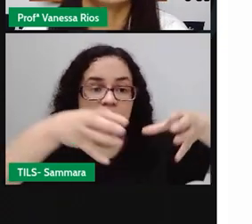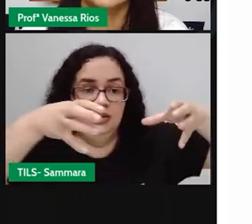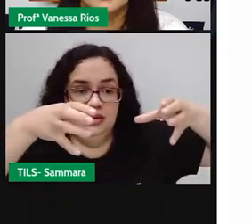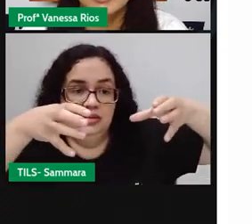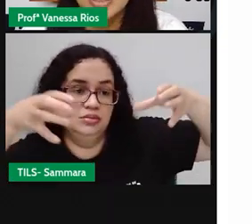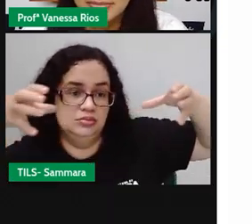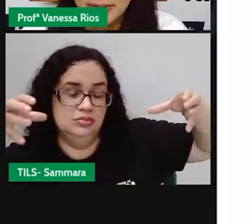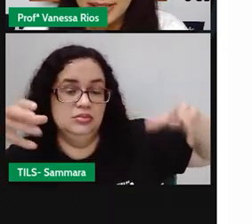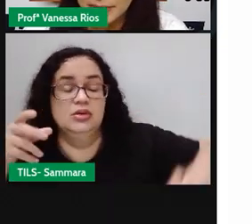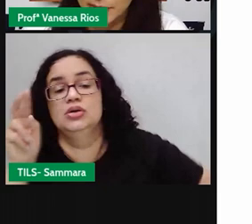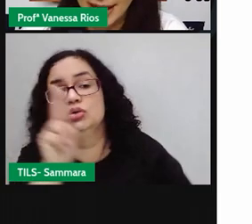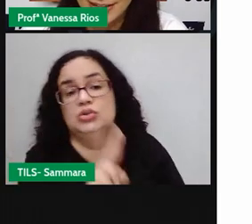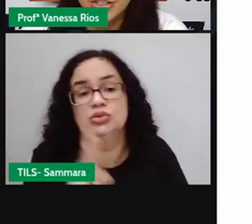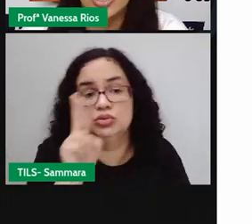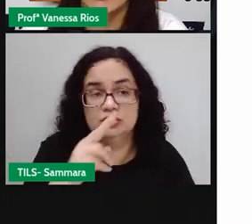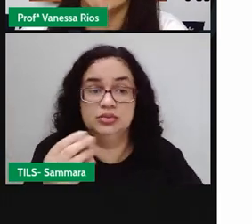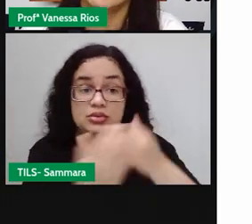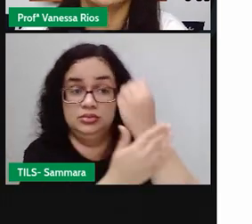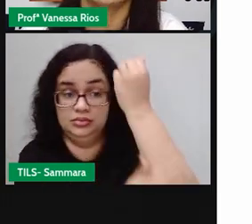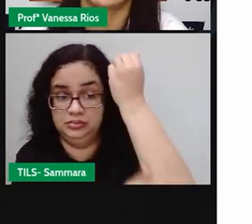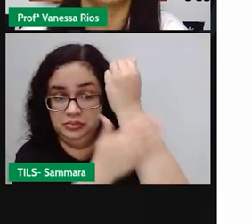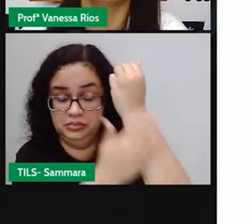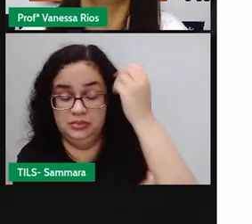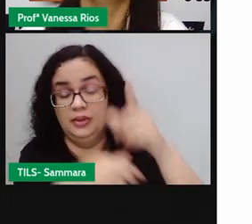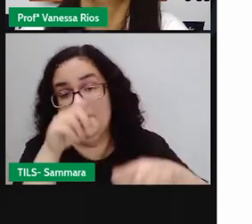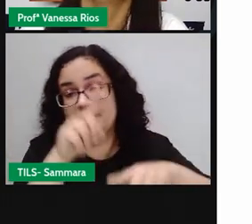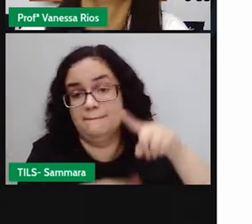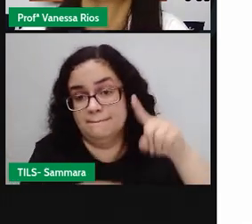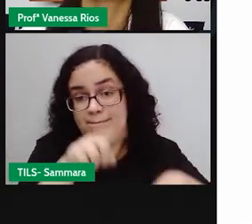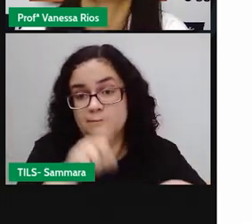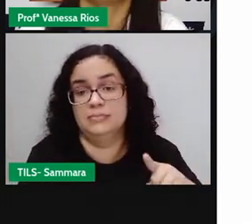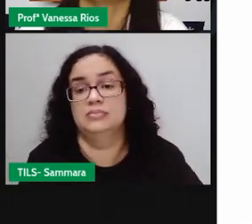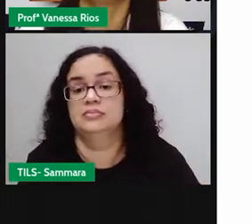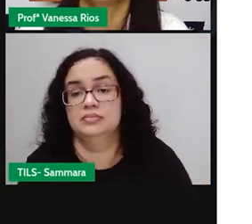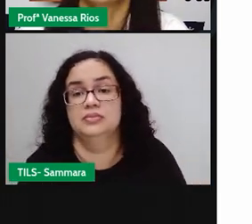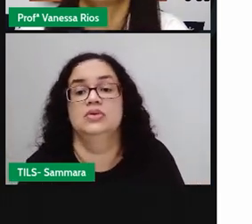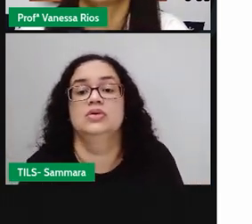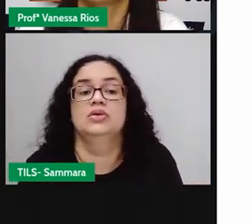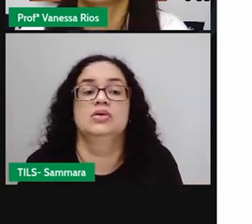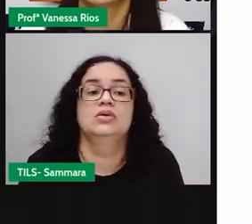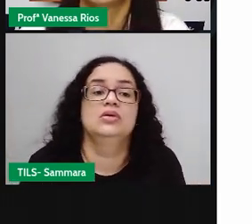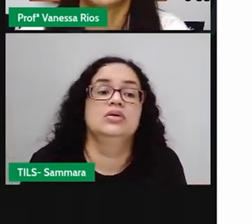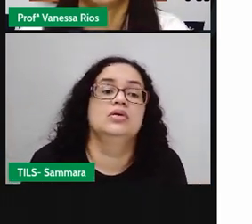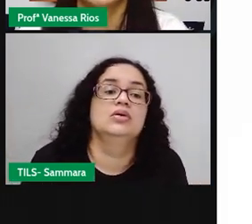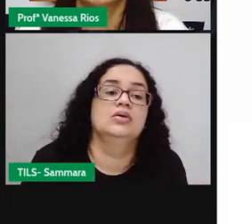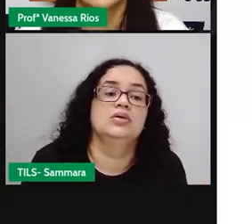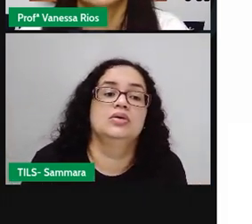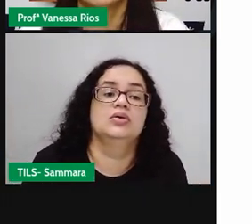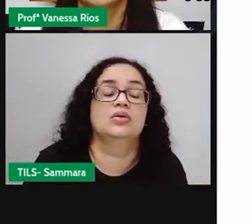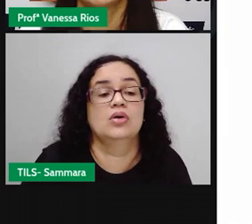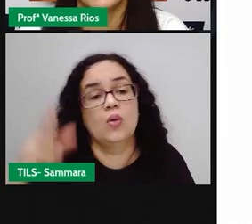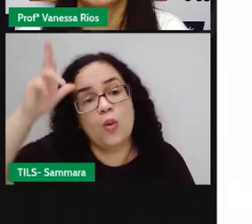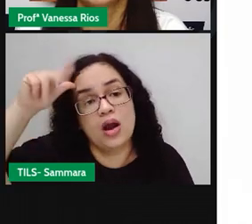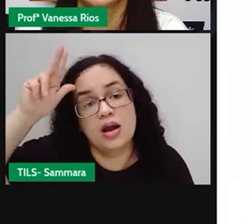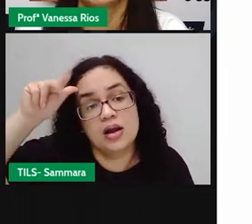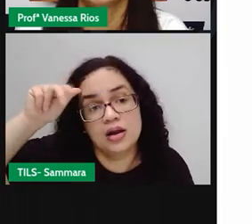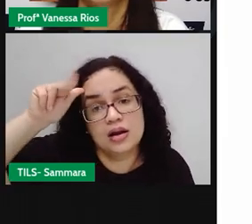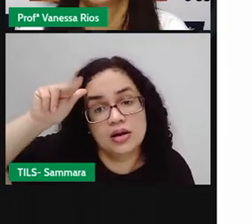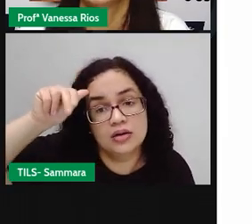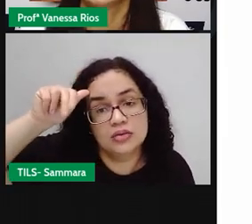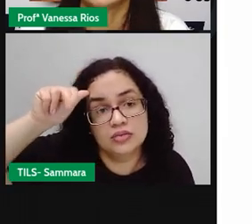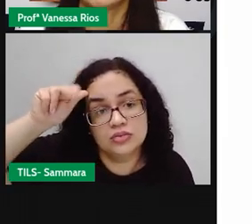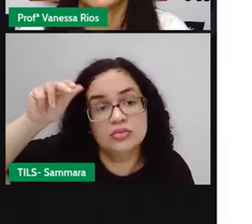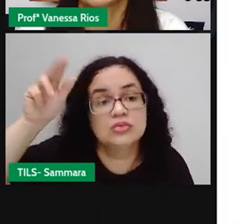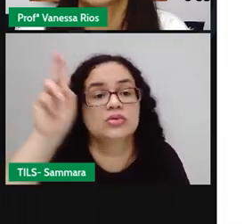grandes, que utilizam também a borracha como material principal. E a Pró colocou ali aquele cavalinho inflável, né?